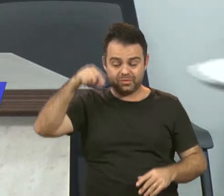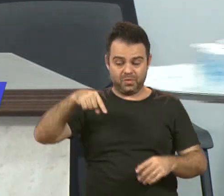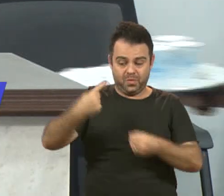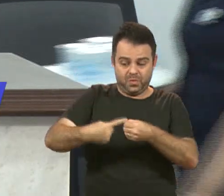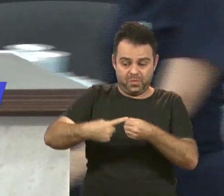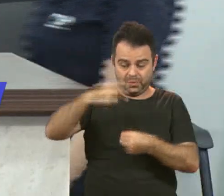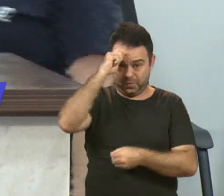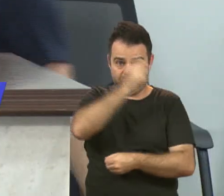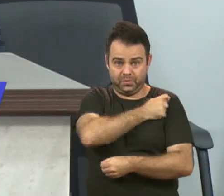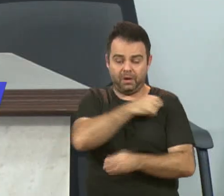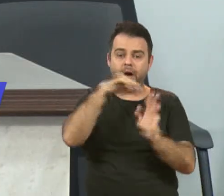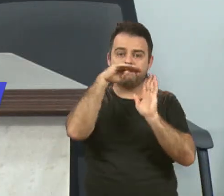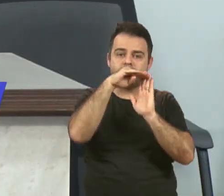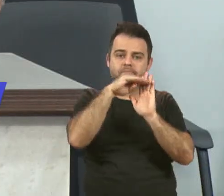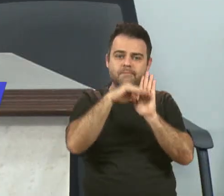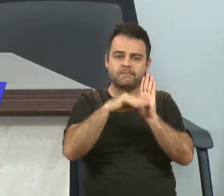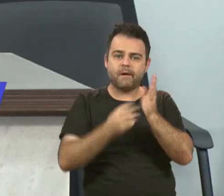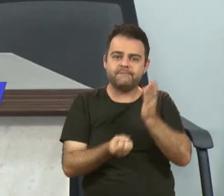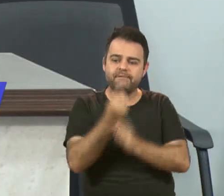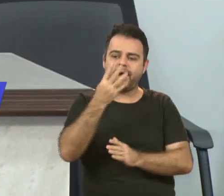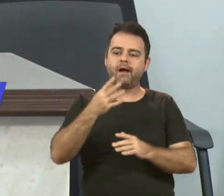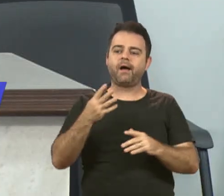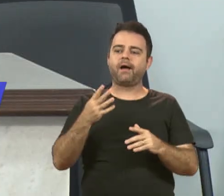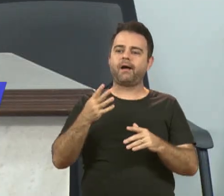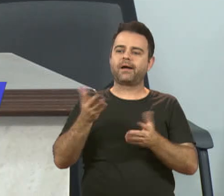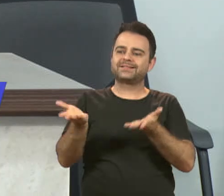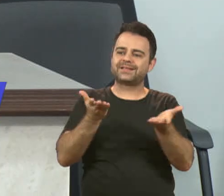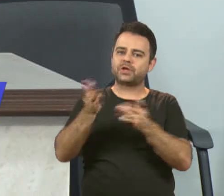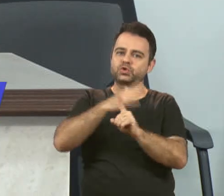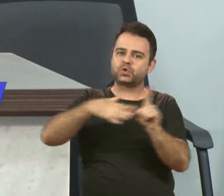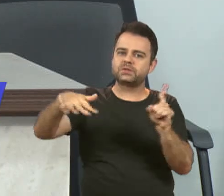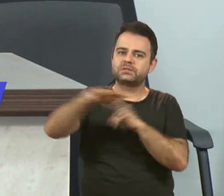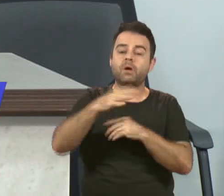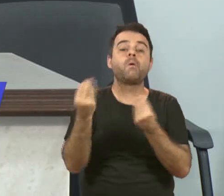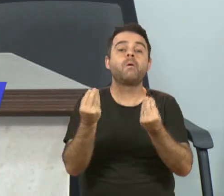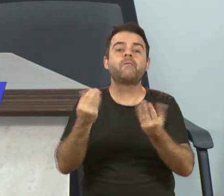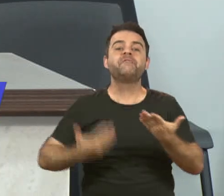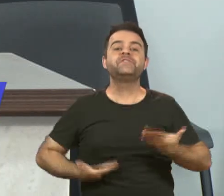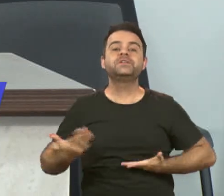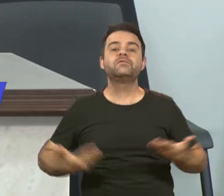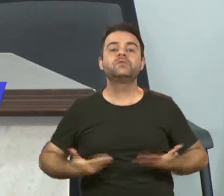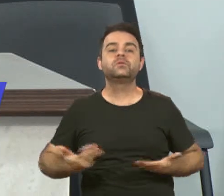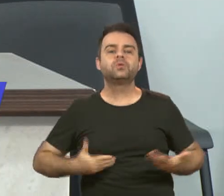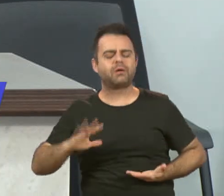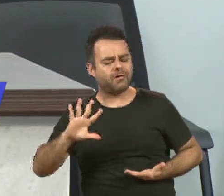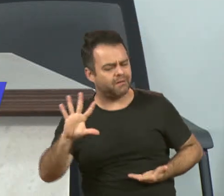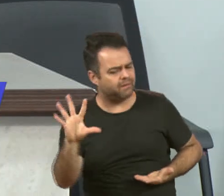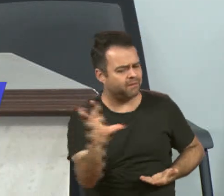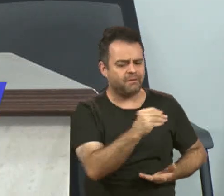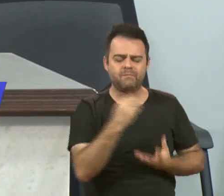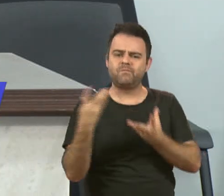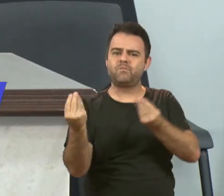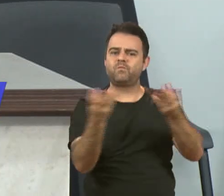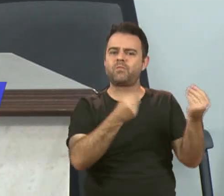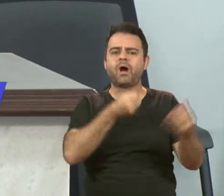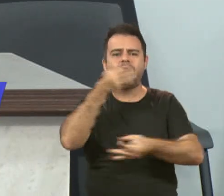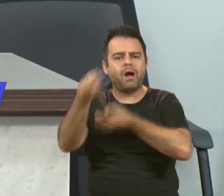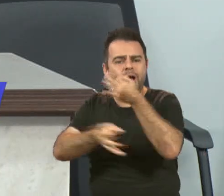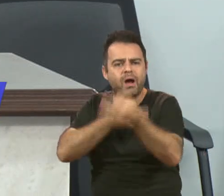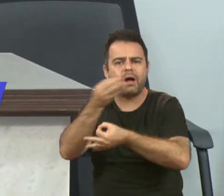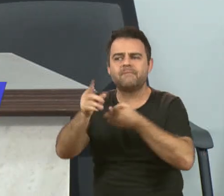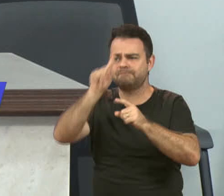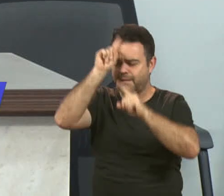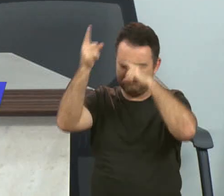construída por muitas mãos. Mãos de servidores públicos municipais concursados, pela sociedade